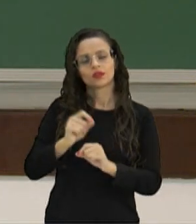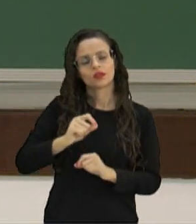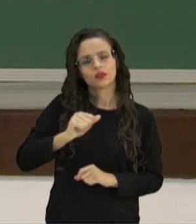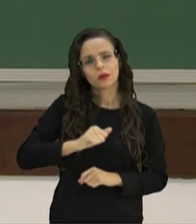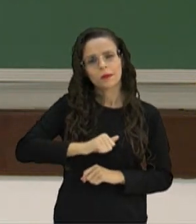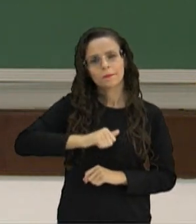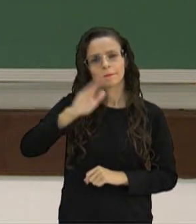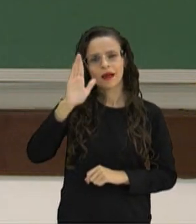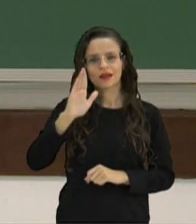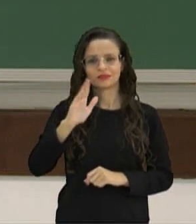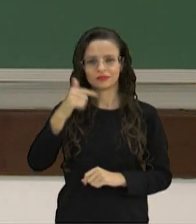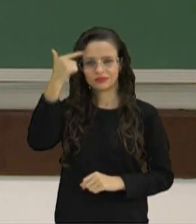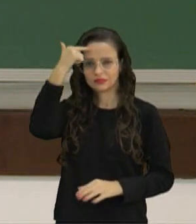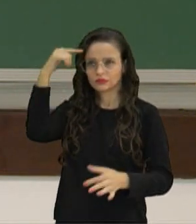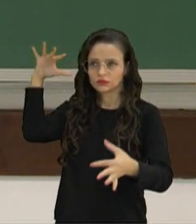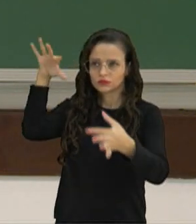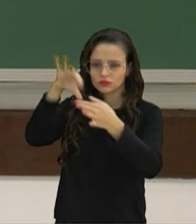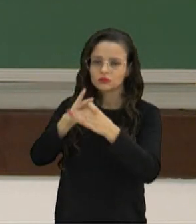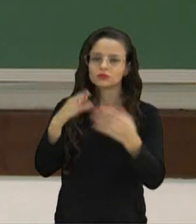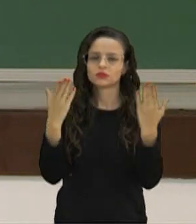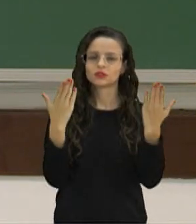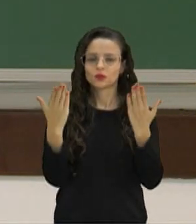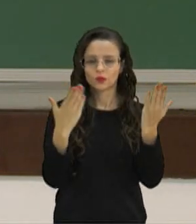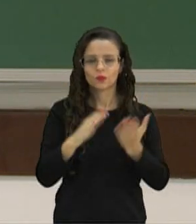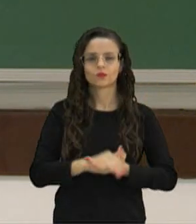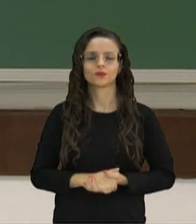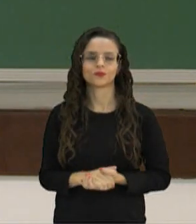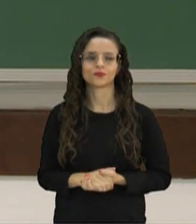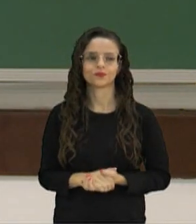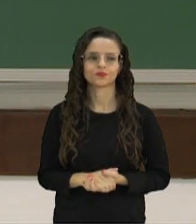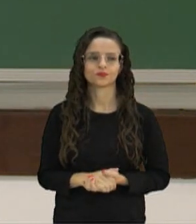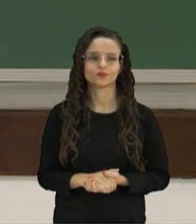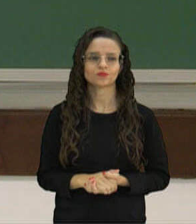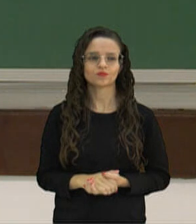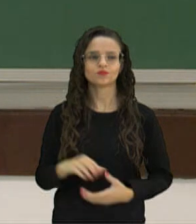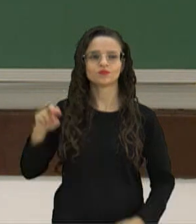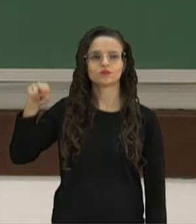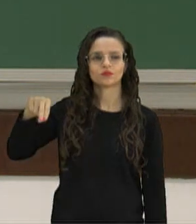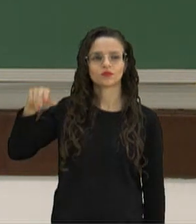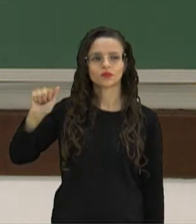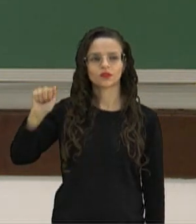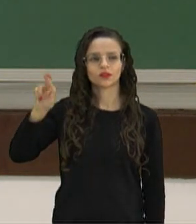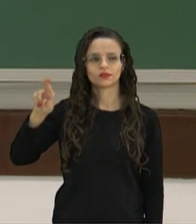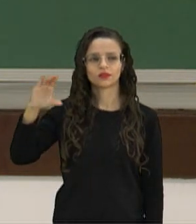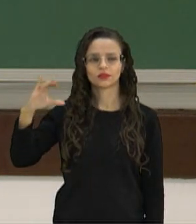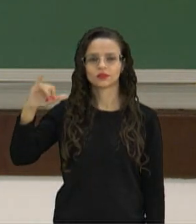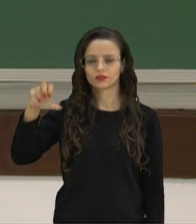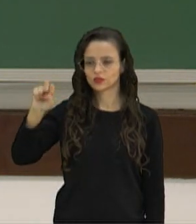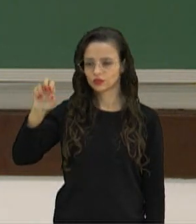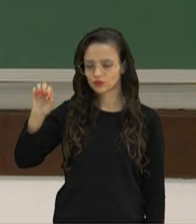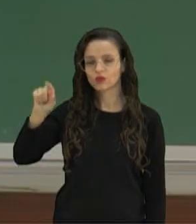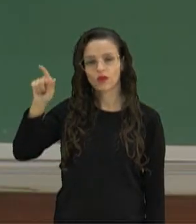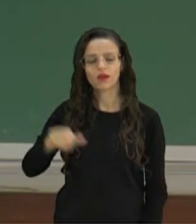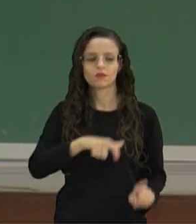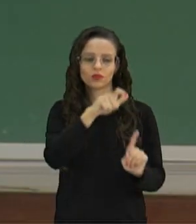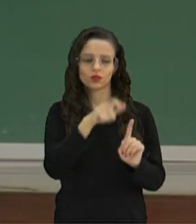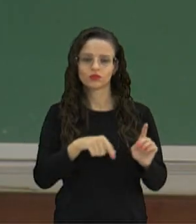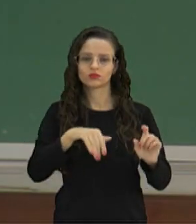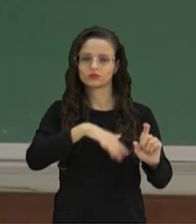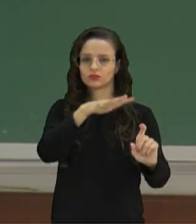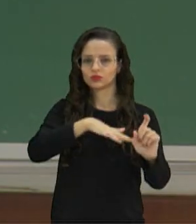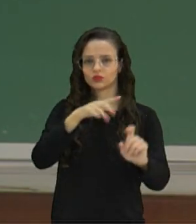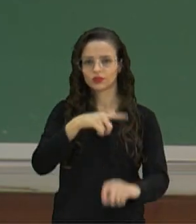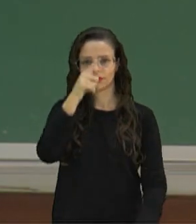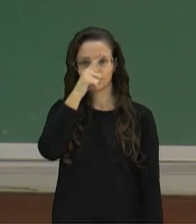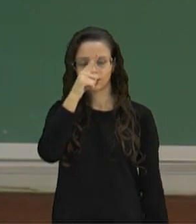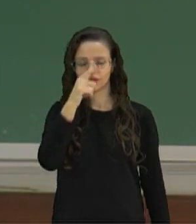mais psicológica até mesmo, né? Narciso, né, ele foi um personagem da mitologia grega